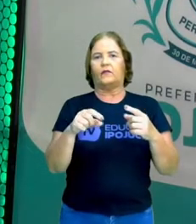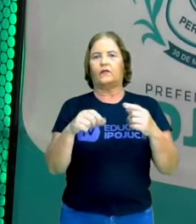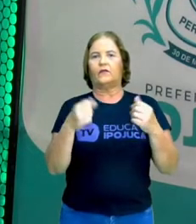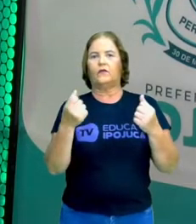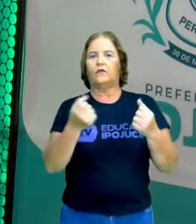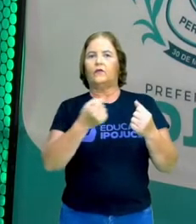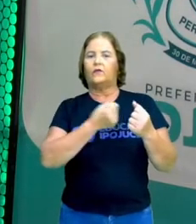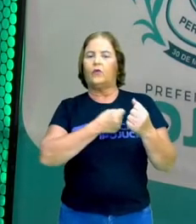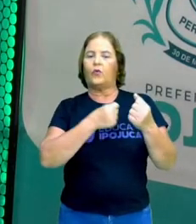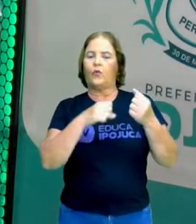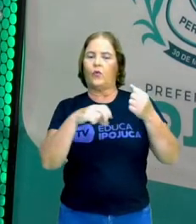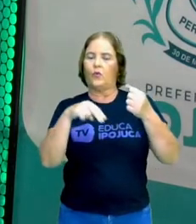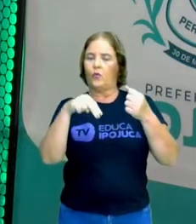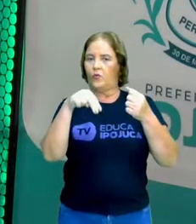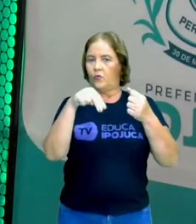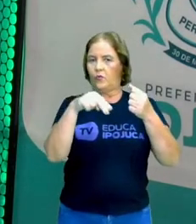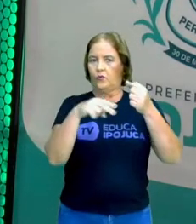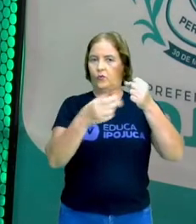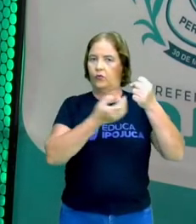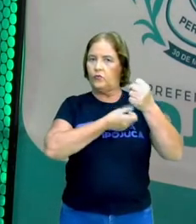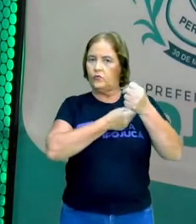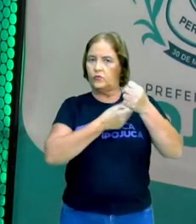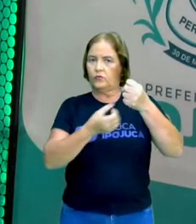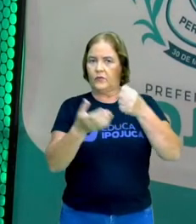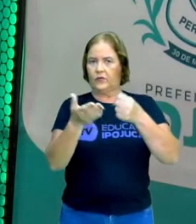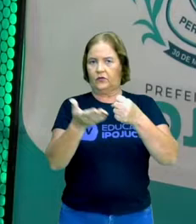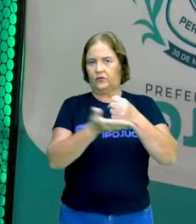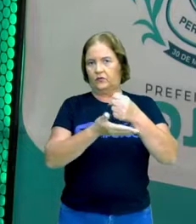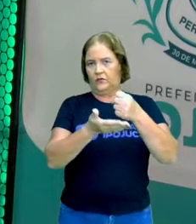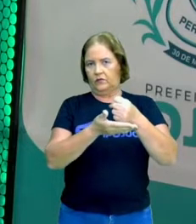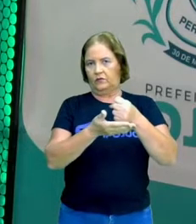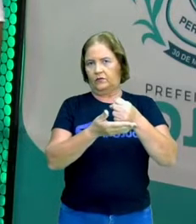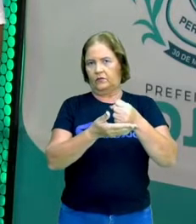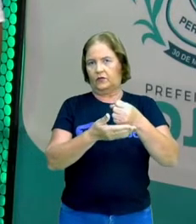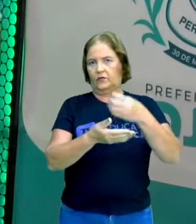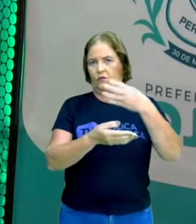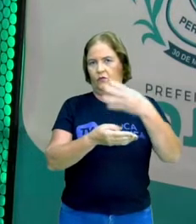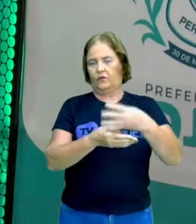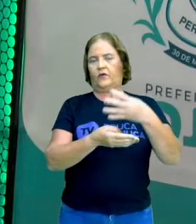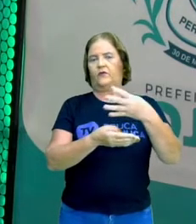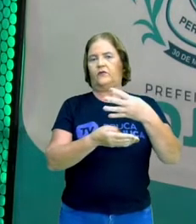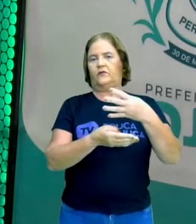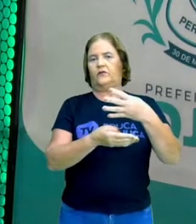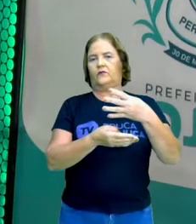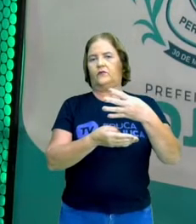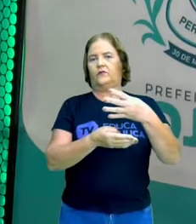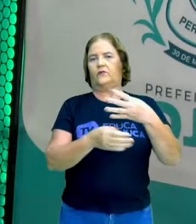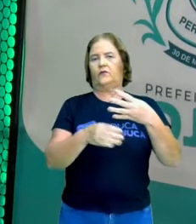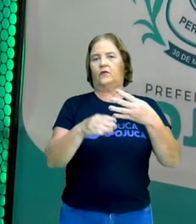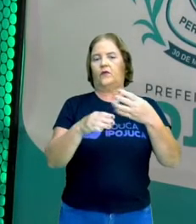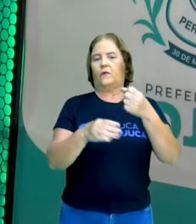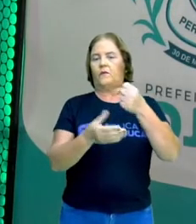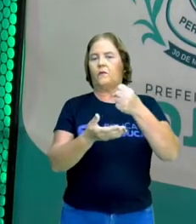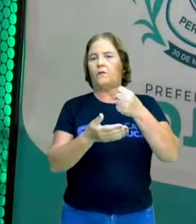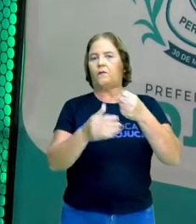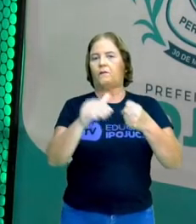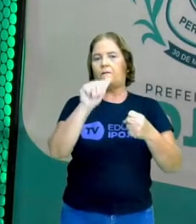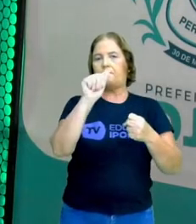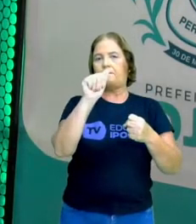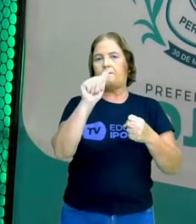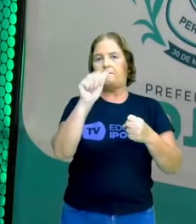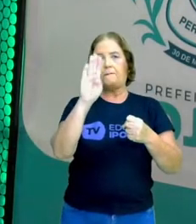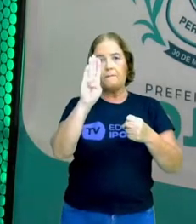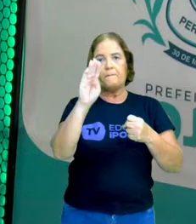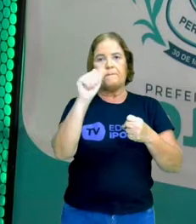O número que está embaixo ali, o exemplo é o 4. É chamado de base. O número que está